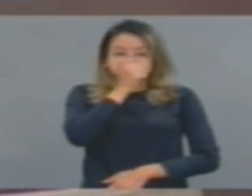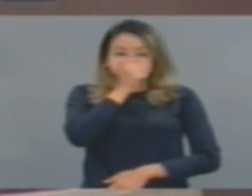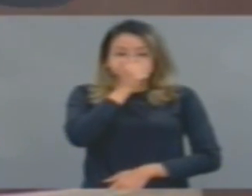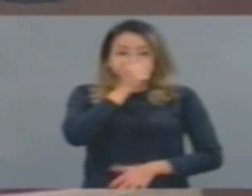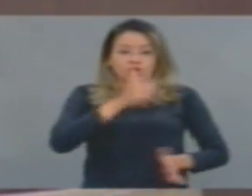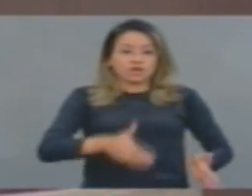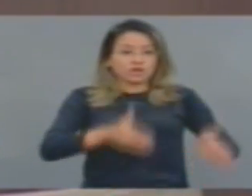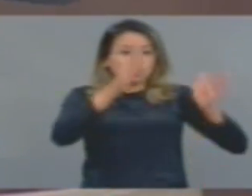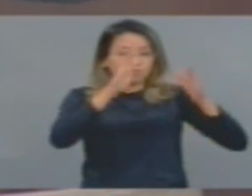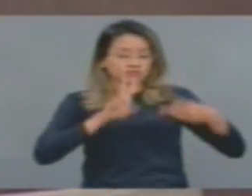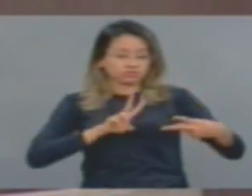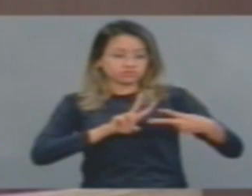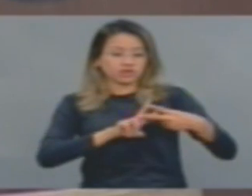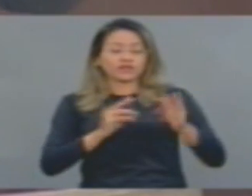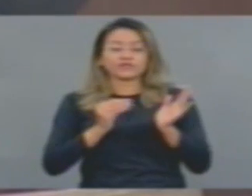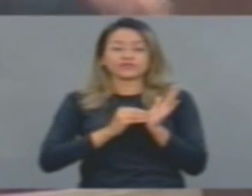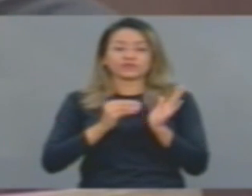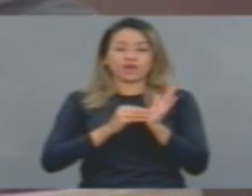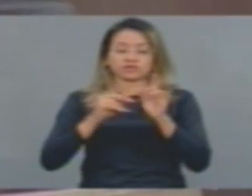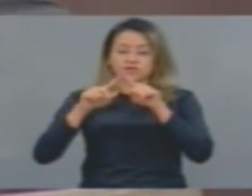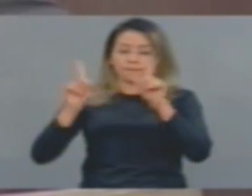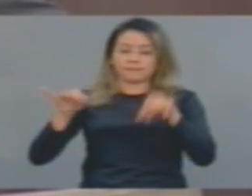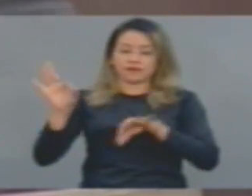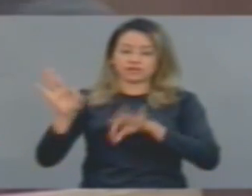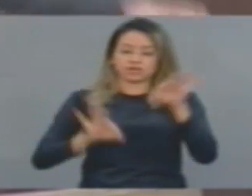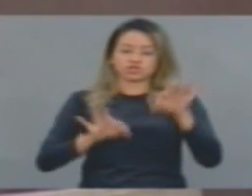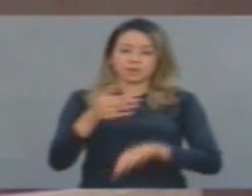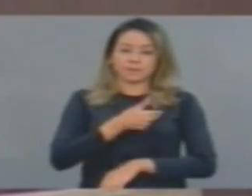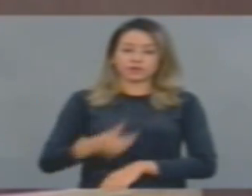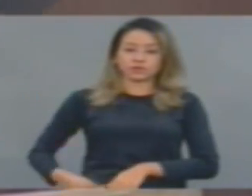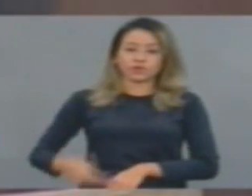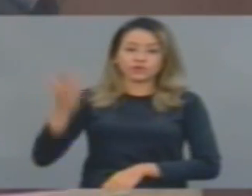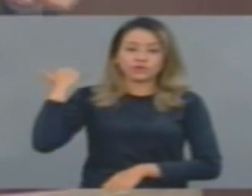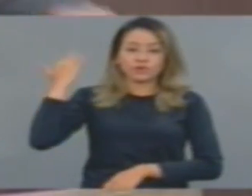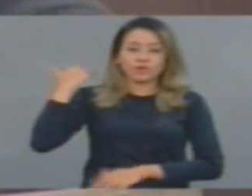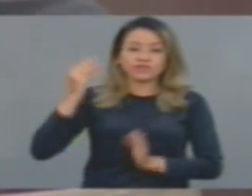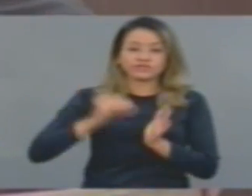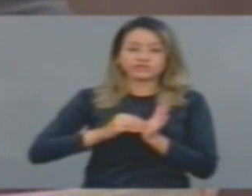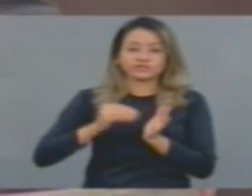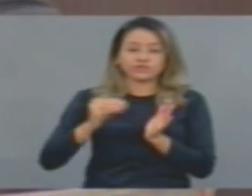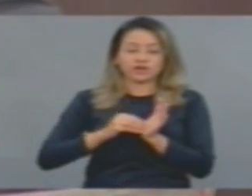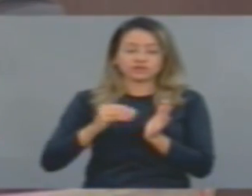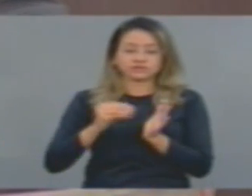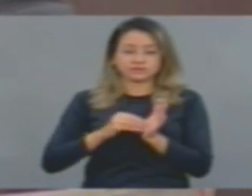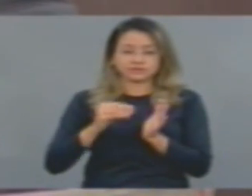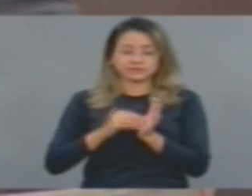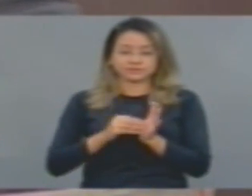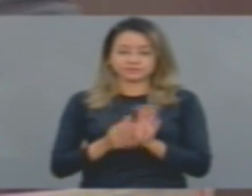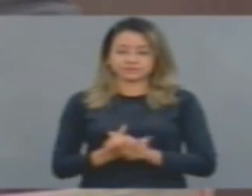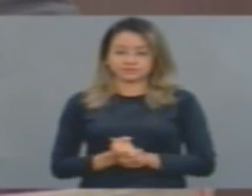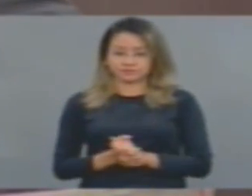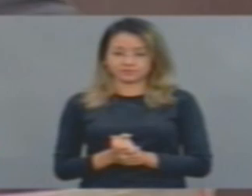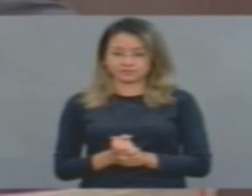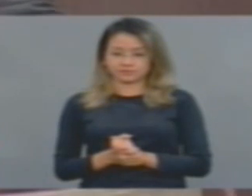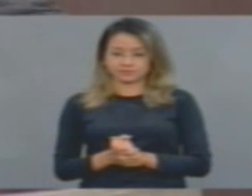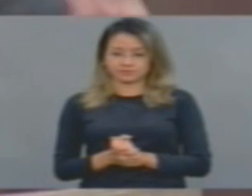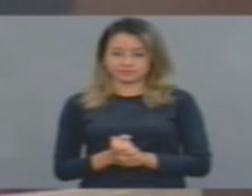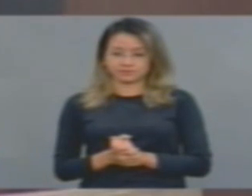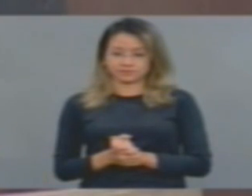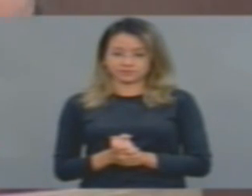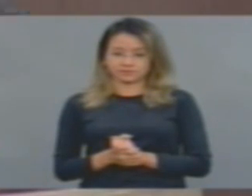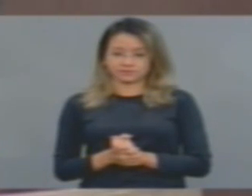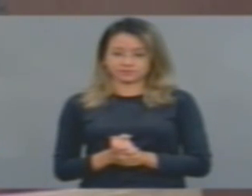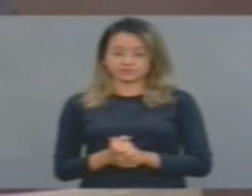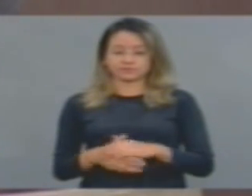Porque faltou o planejamento dos governos passados para a construção de unidades. O